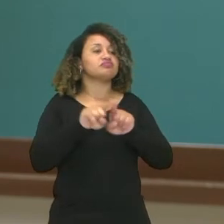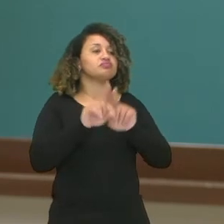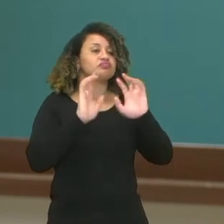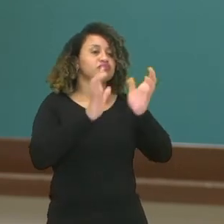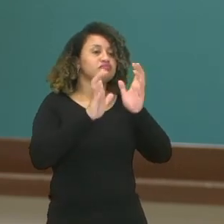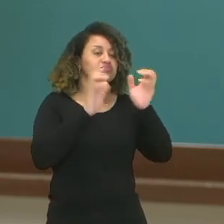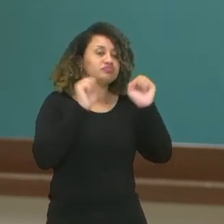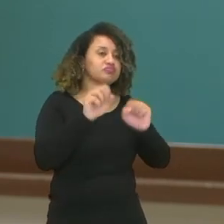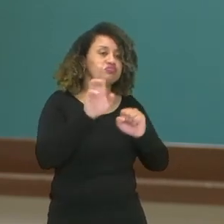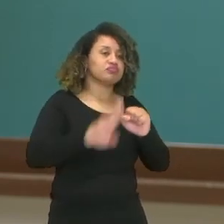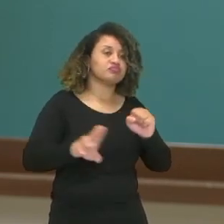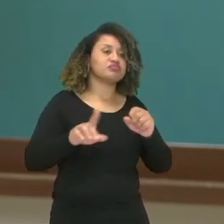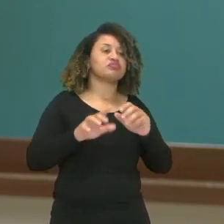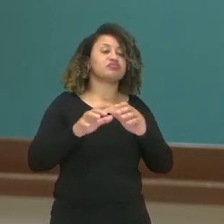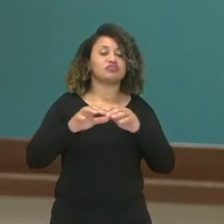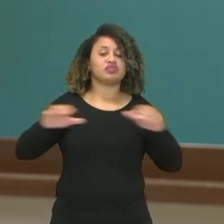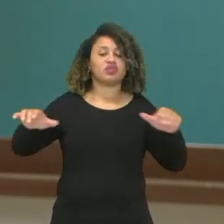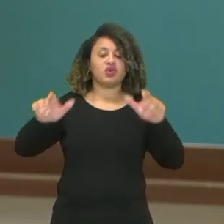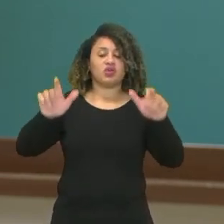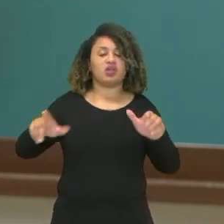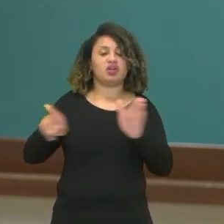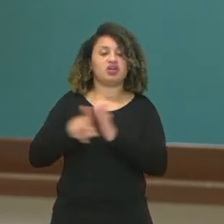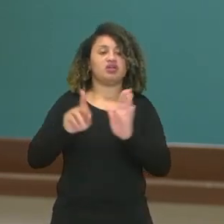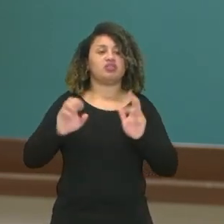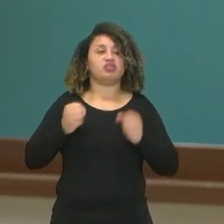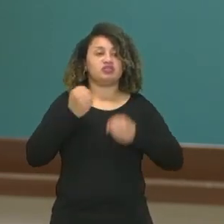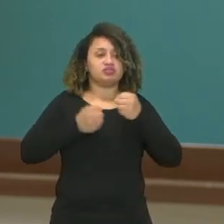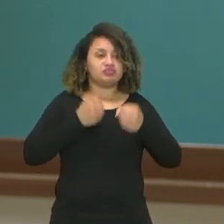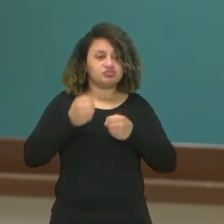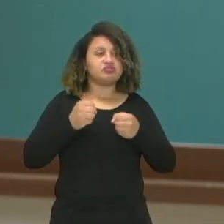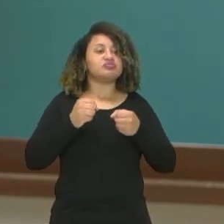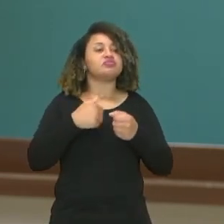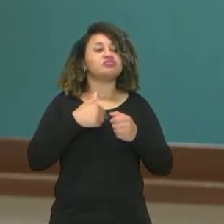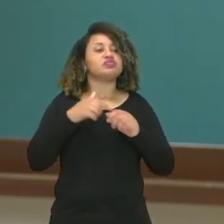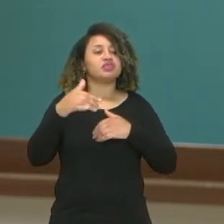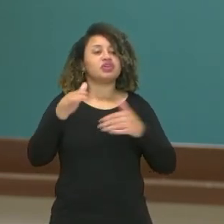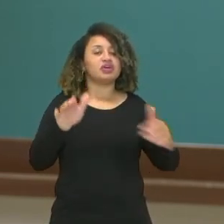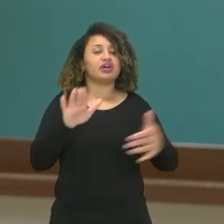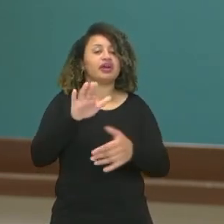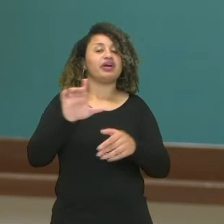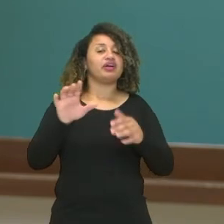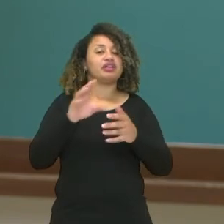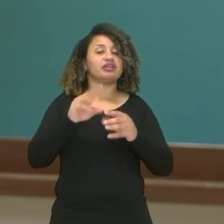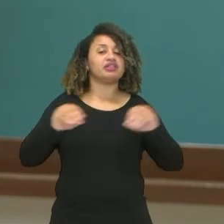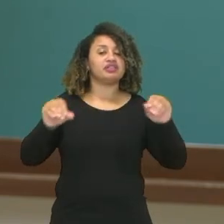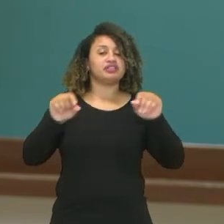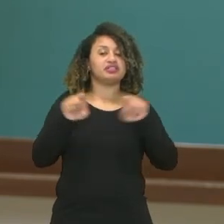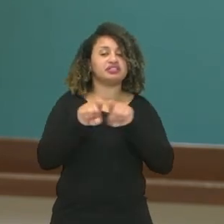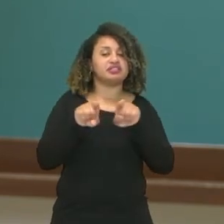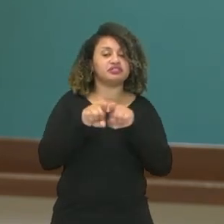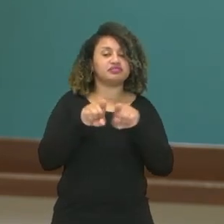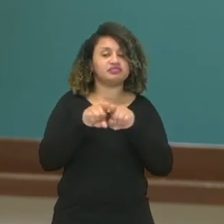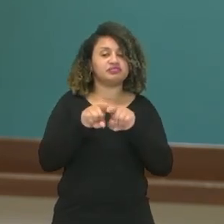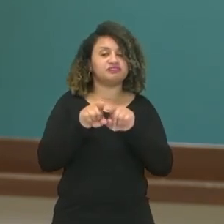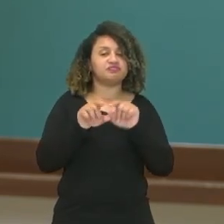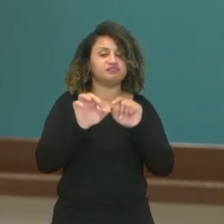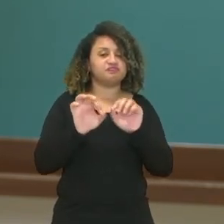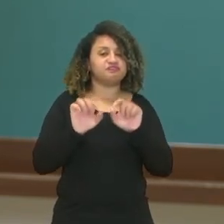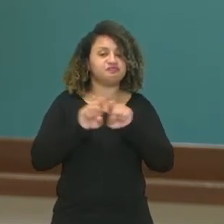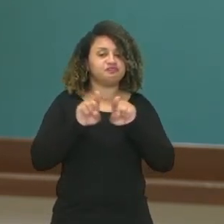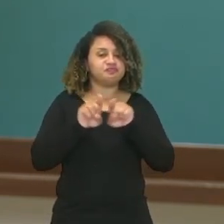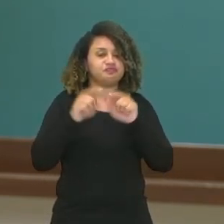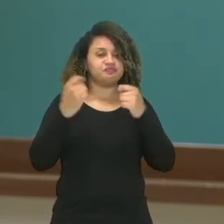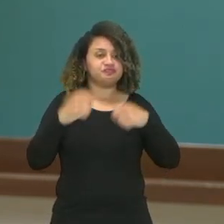ser utilizadas, pistas de corrida. Caixa de areia também, né? Para fazer o salto e tudo mais.